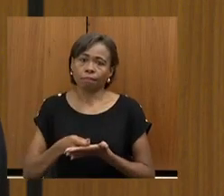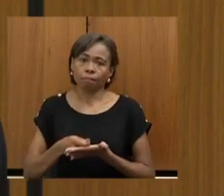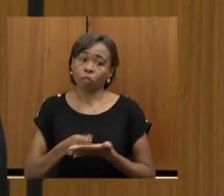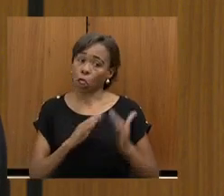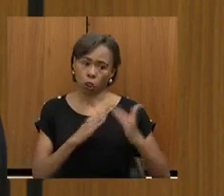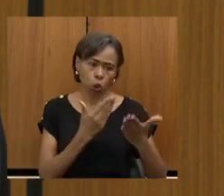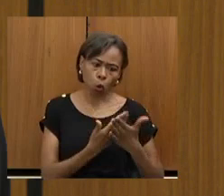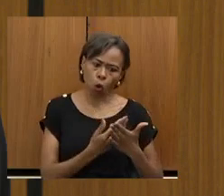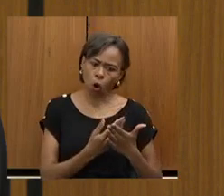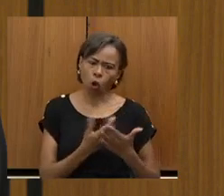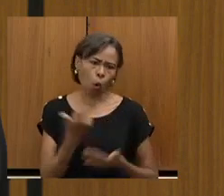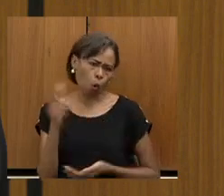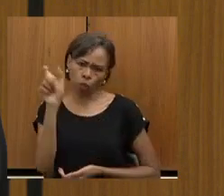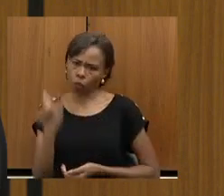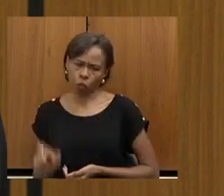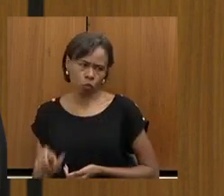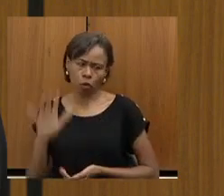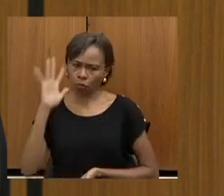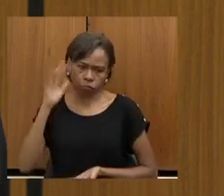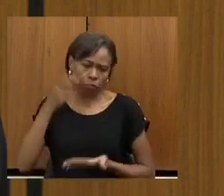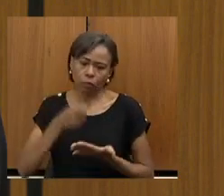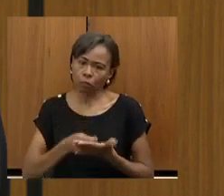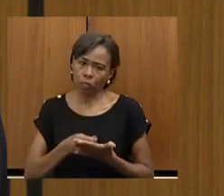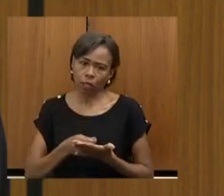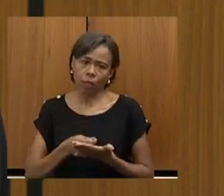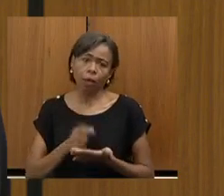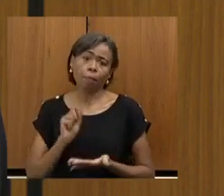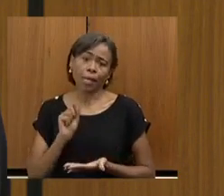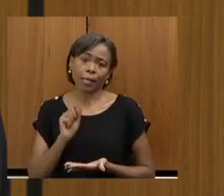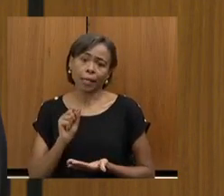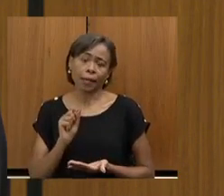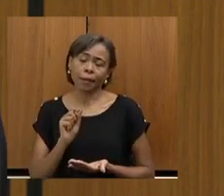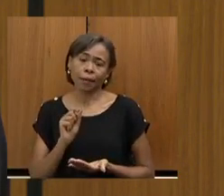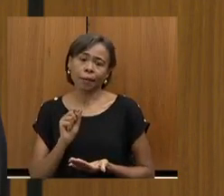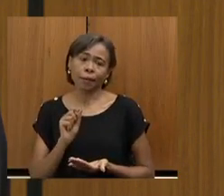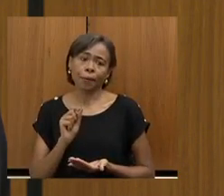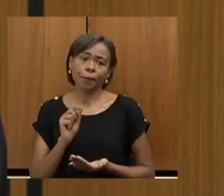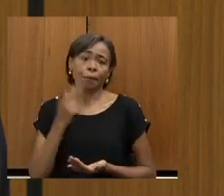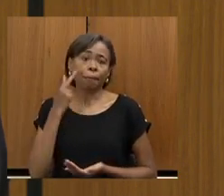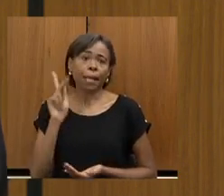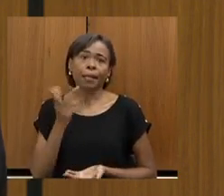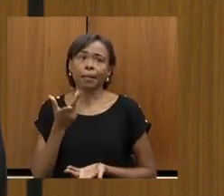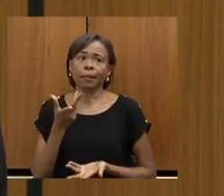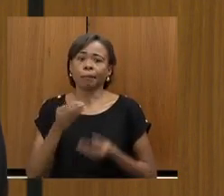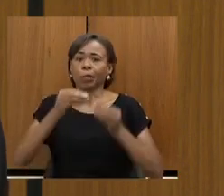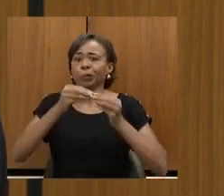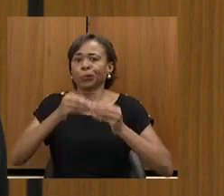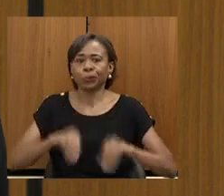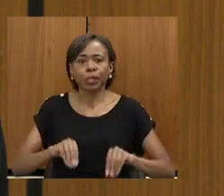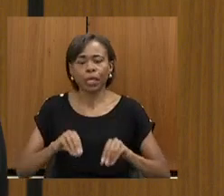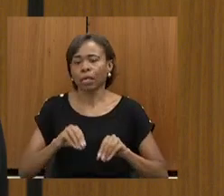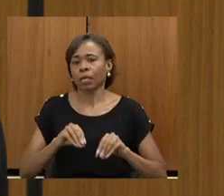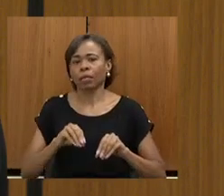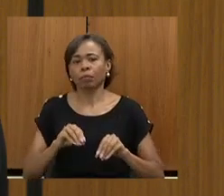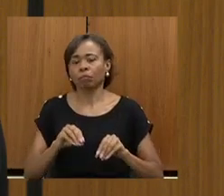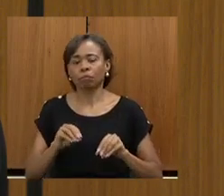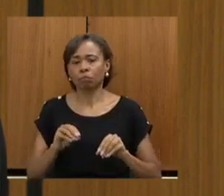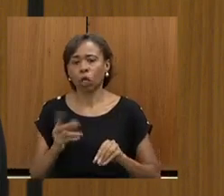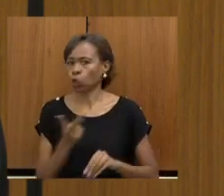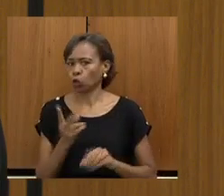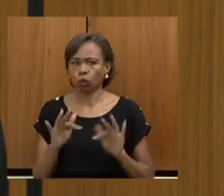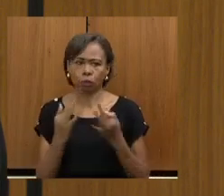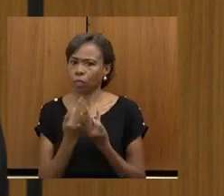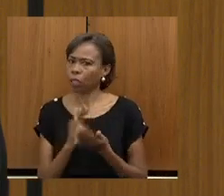como forma de tentar prejudicar nenhuma dessas duas